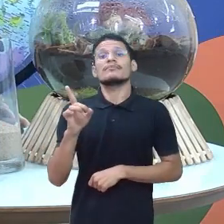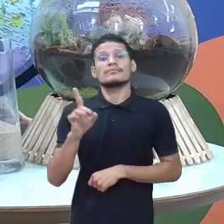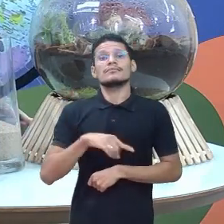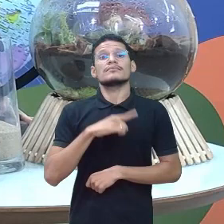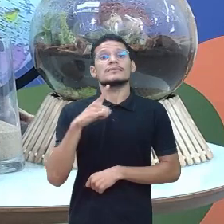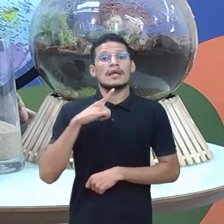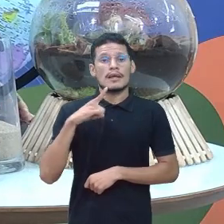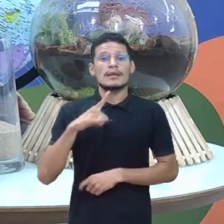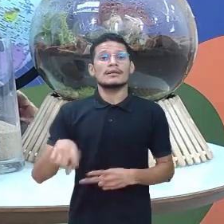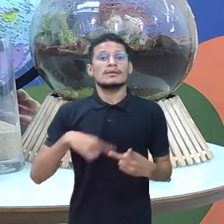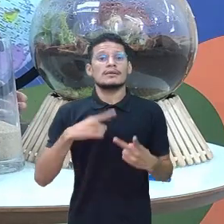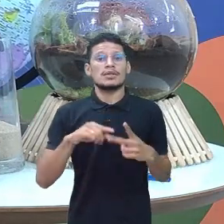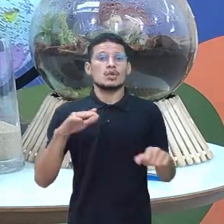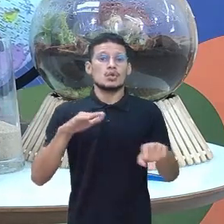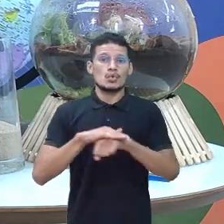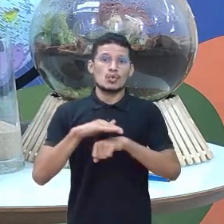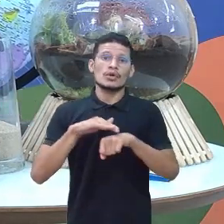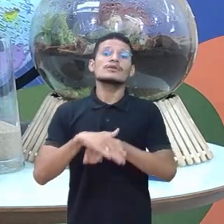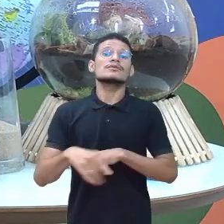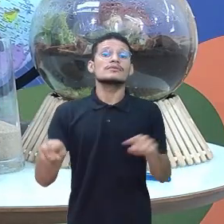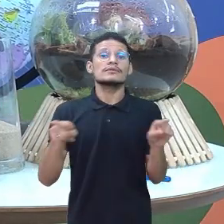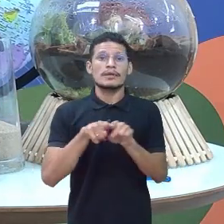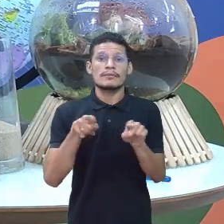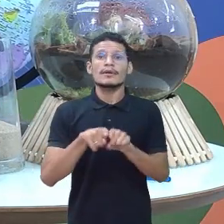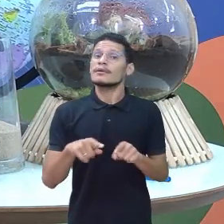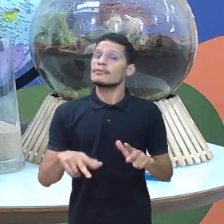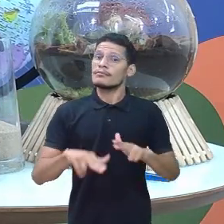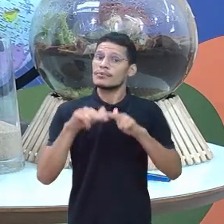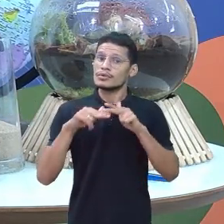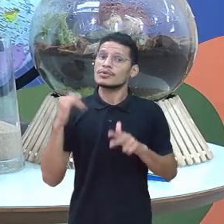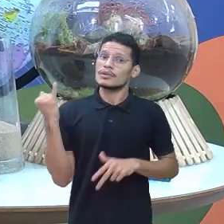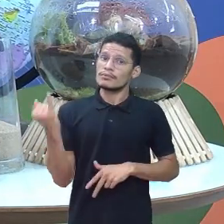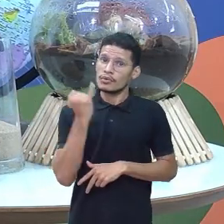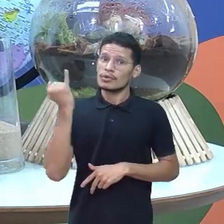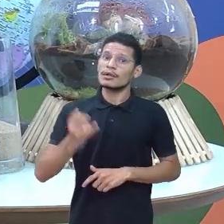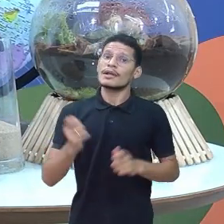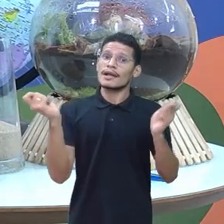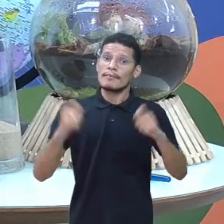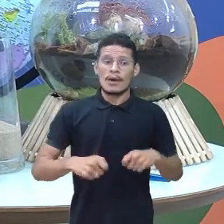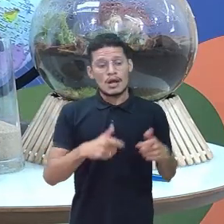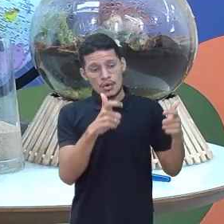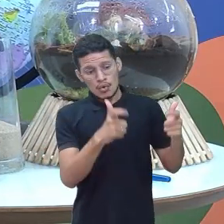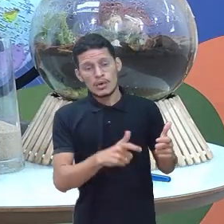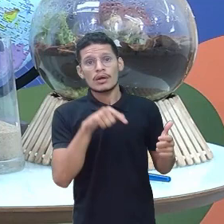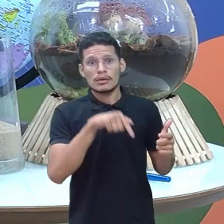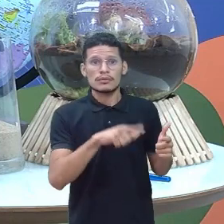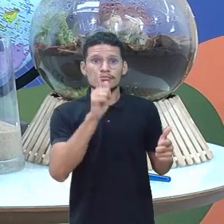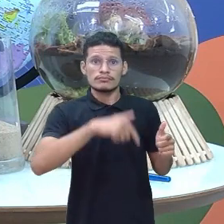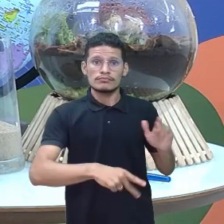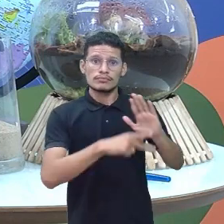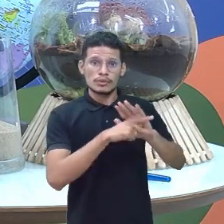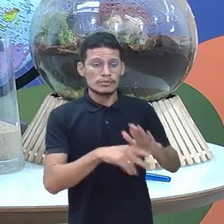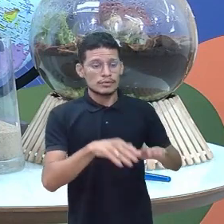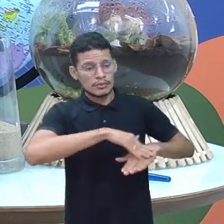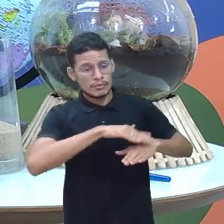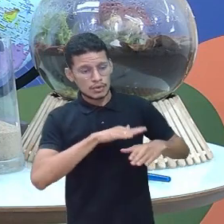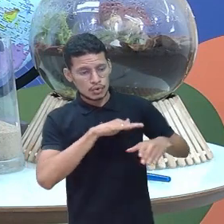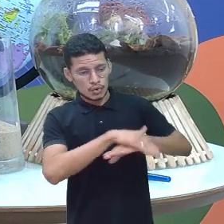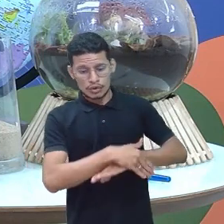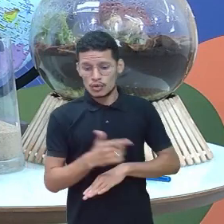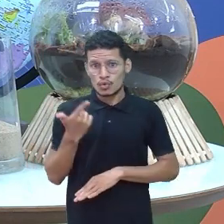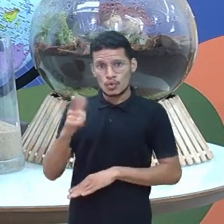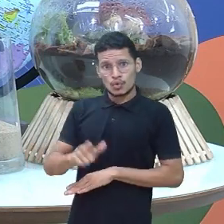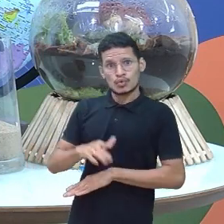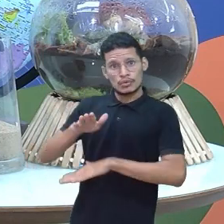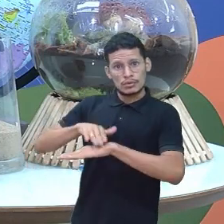existam as noites. Por isso que ele é importante, porque existe local em que no momento é noite e